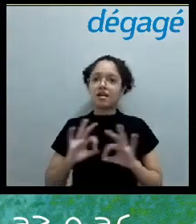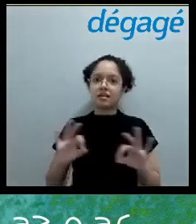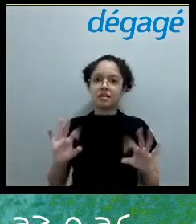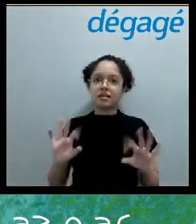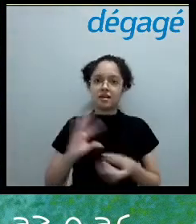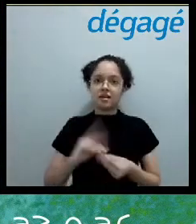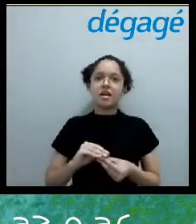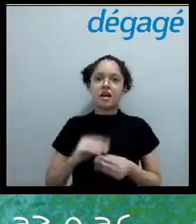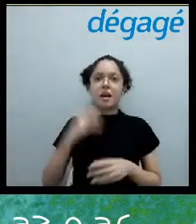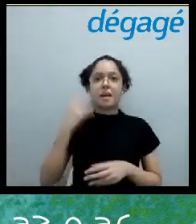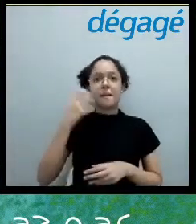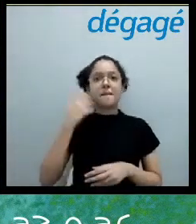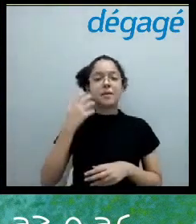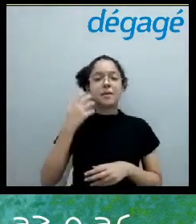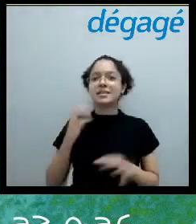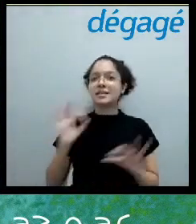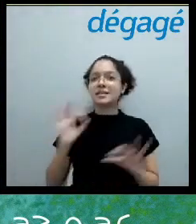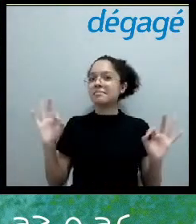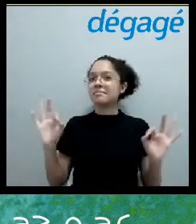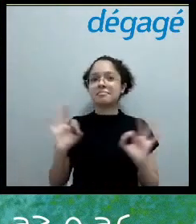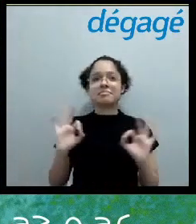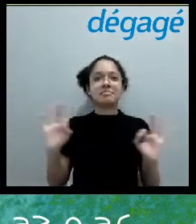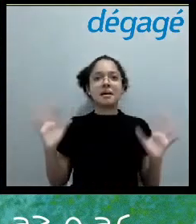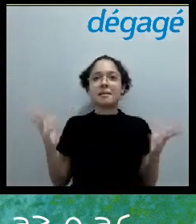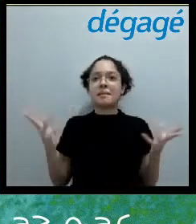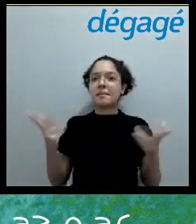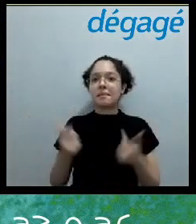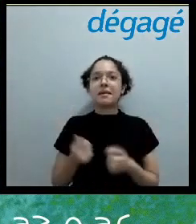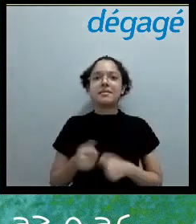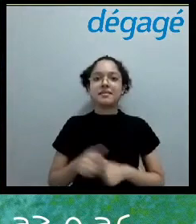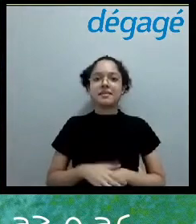essa música com ele. E ainda trabalho.